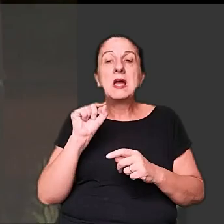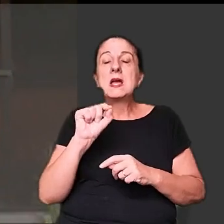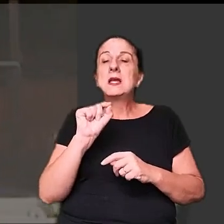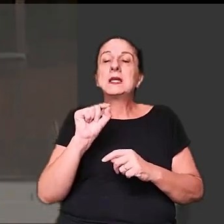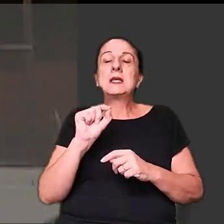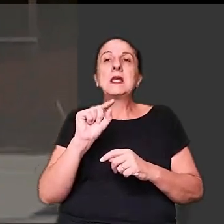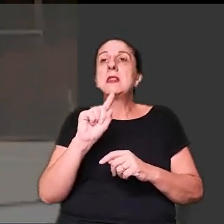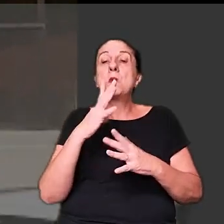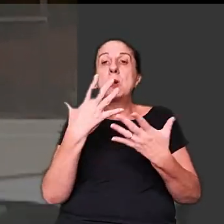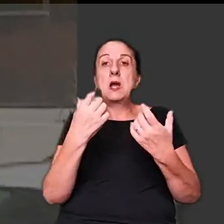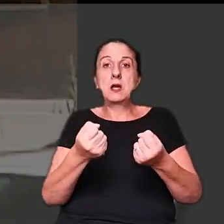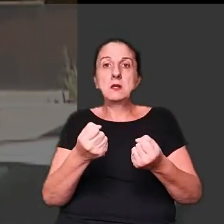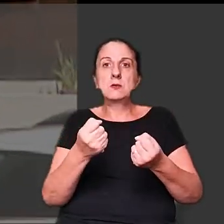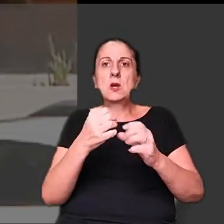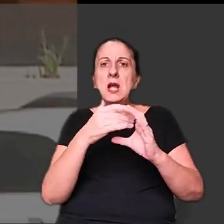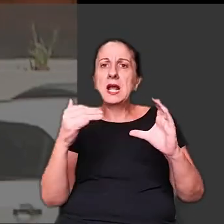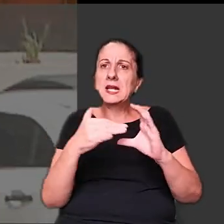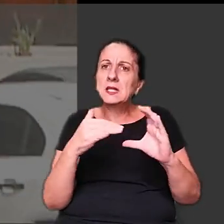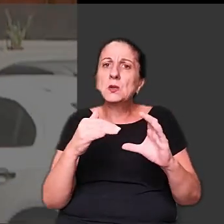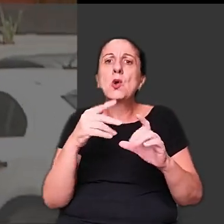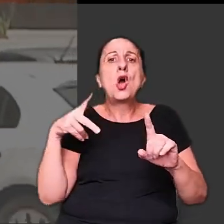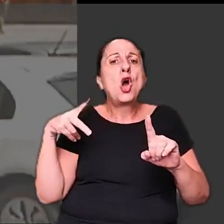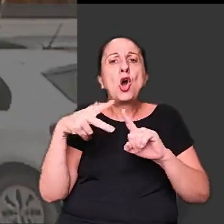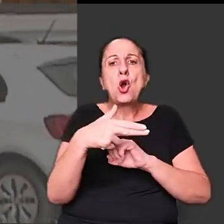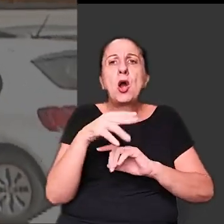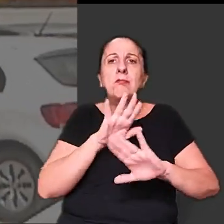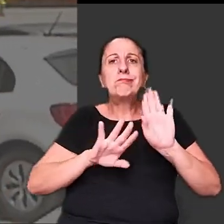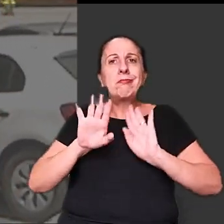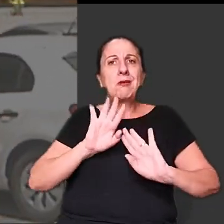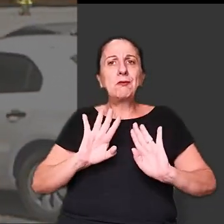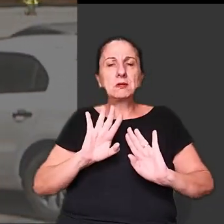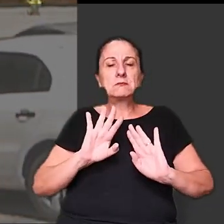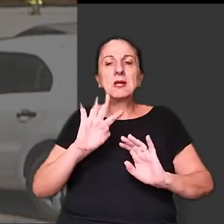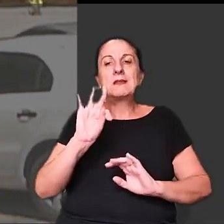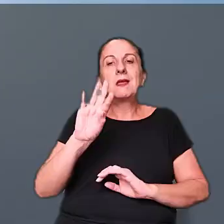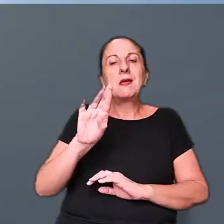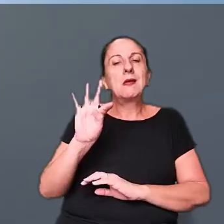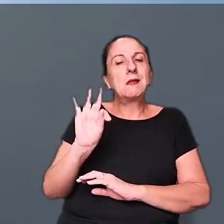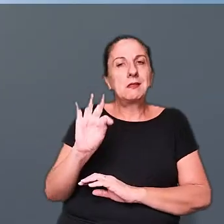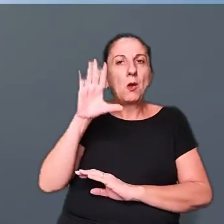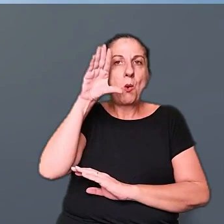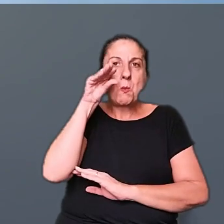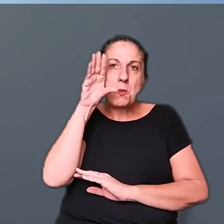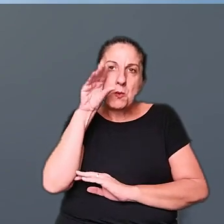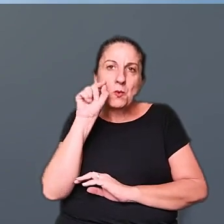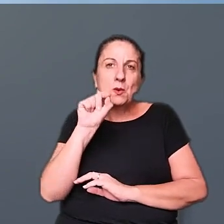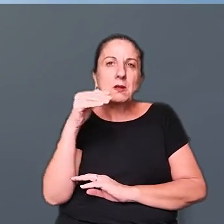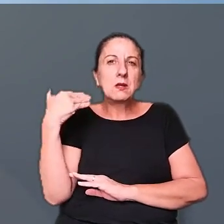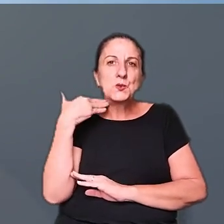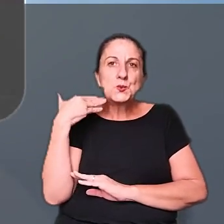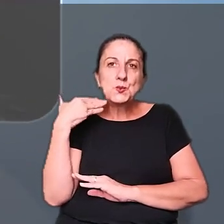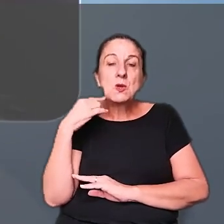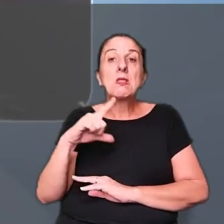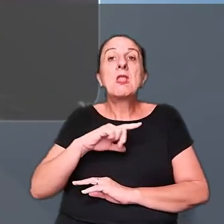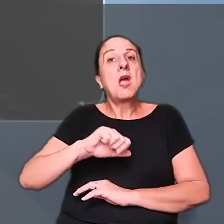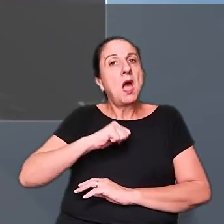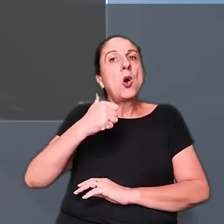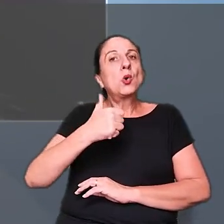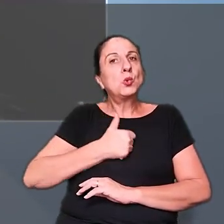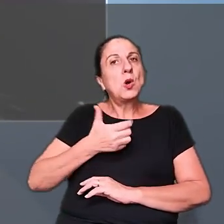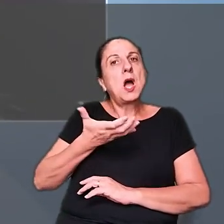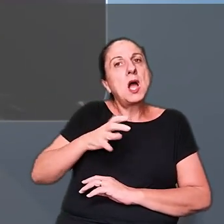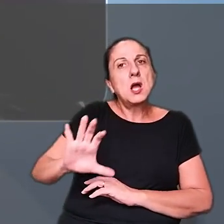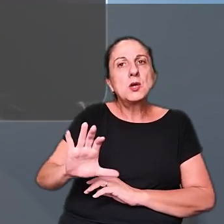depoimento e que a negação desse pedido caracterizou cerceamento de defesa. O TRT observou, no entanto, que o juiz